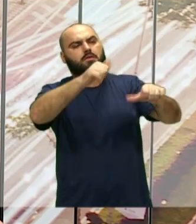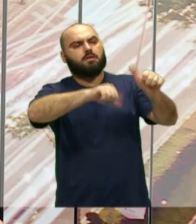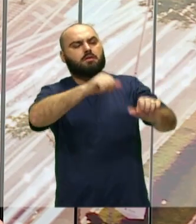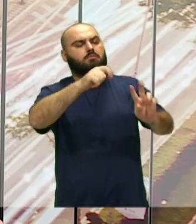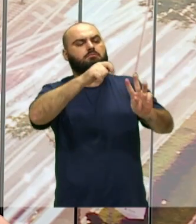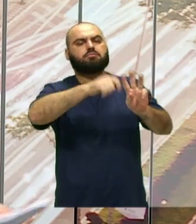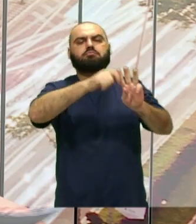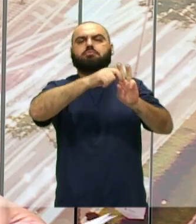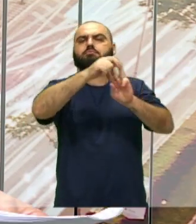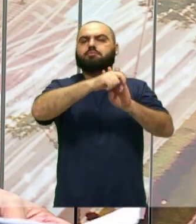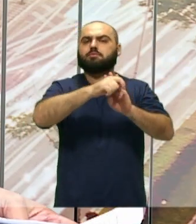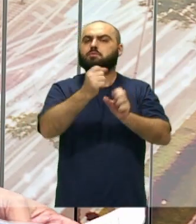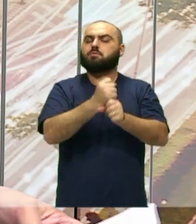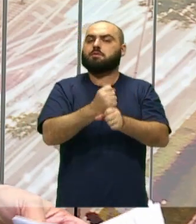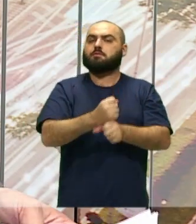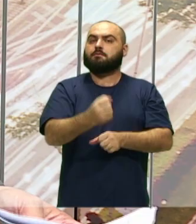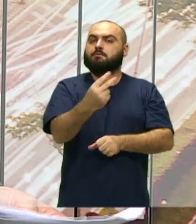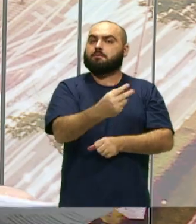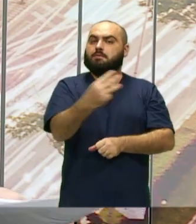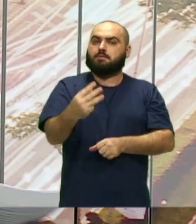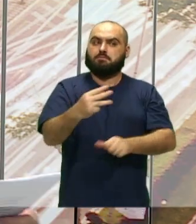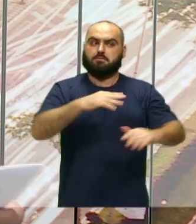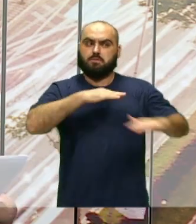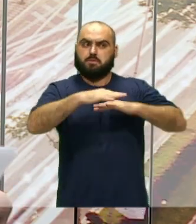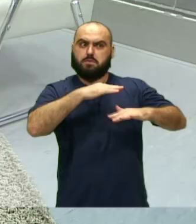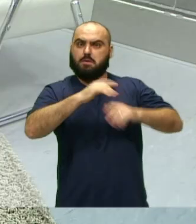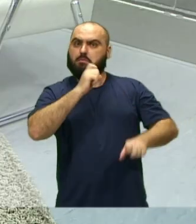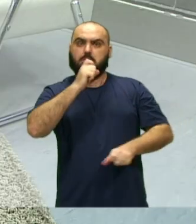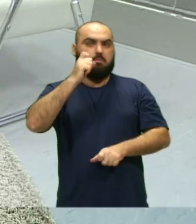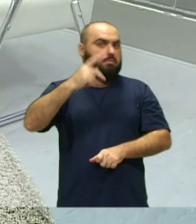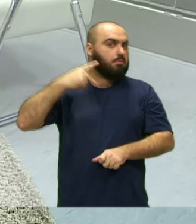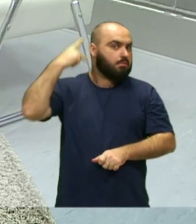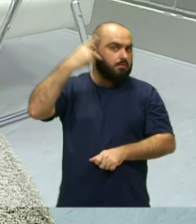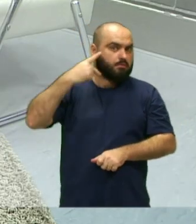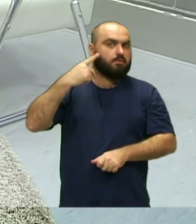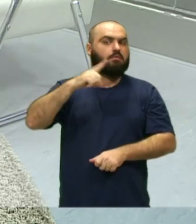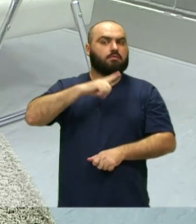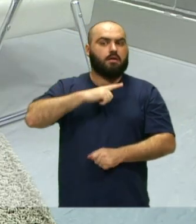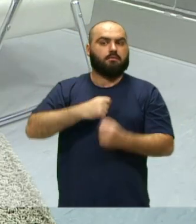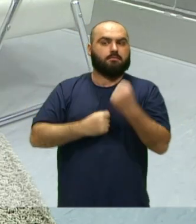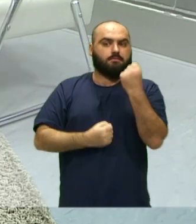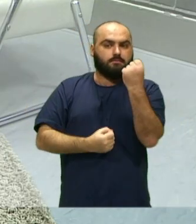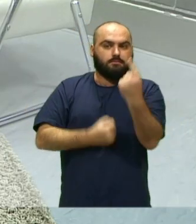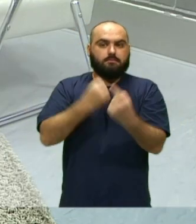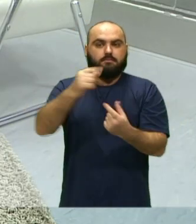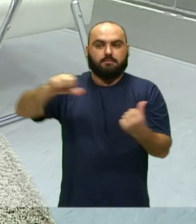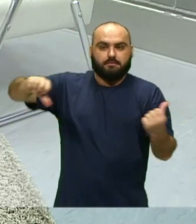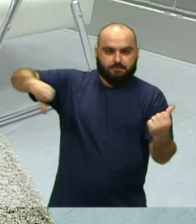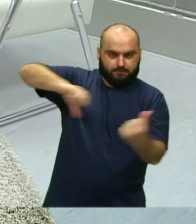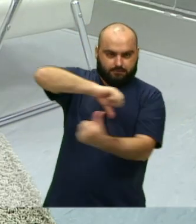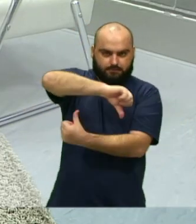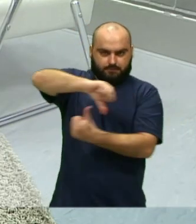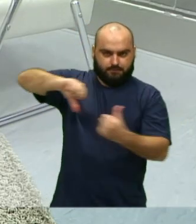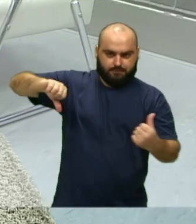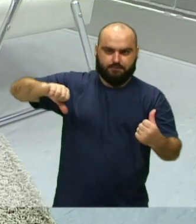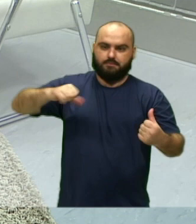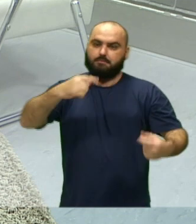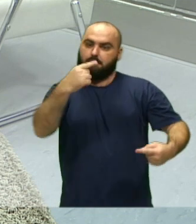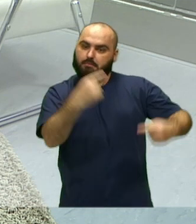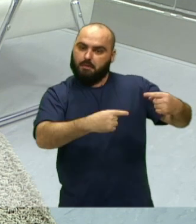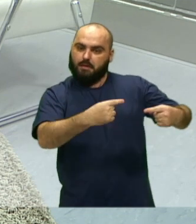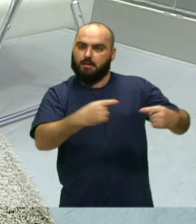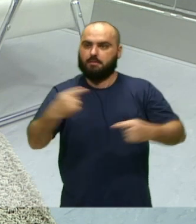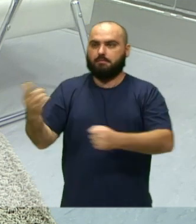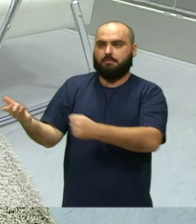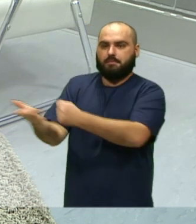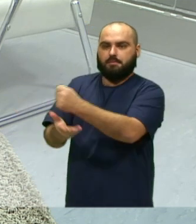trimestre de 2023, um ano movimentado politicamente aqui no município? Também houveram algumas mudanças na balança, oposição-governo, e a